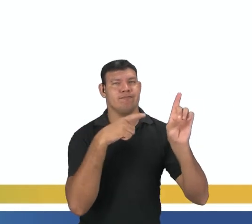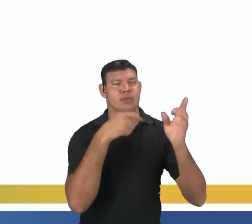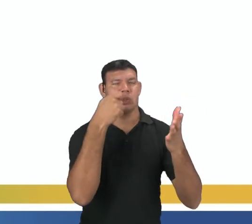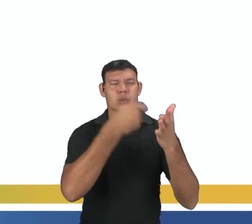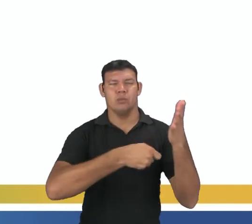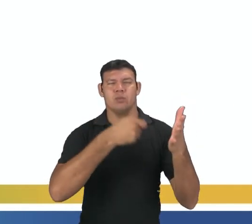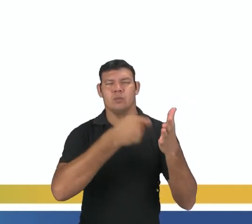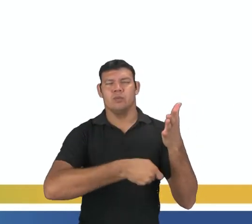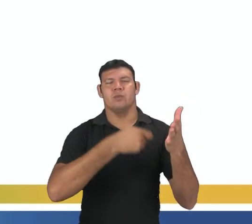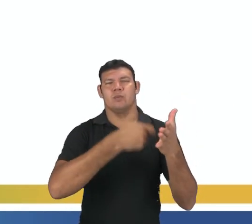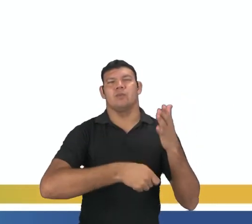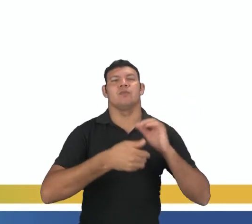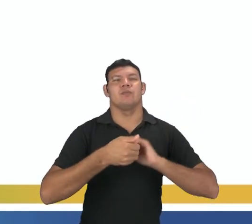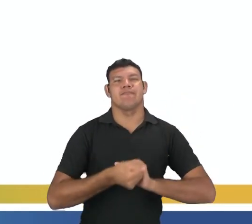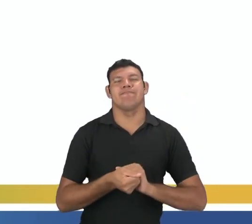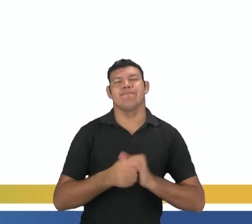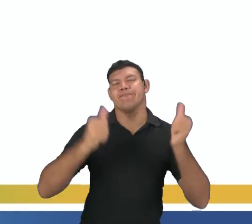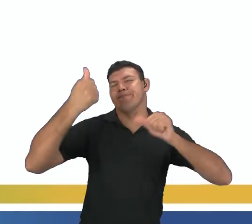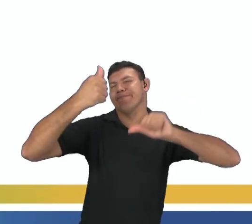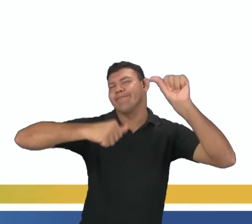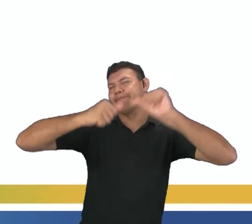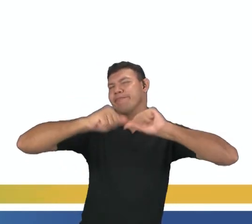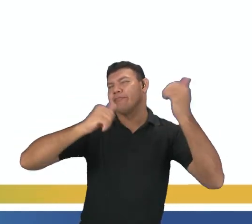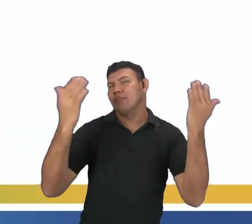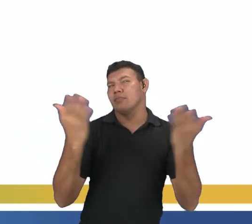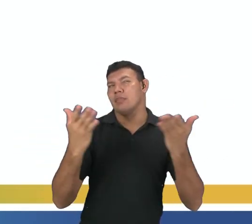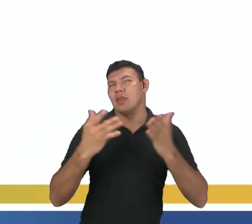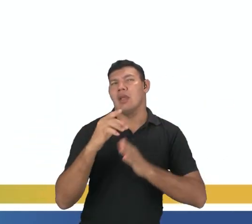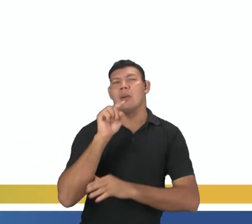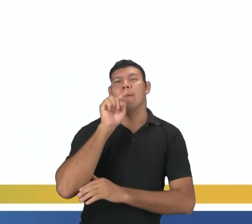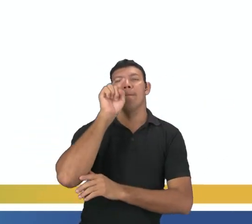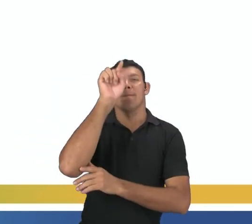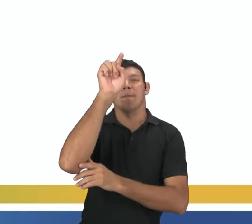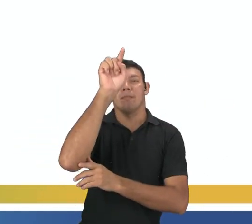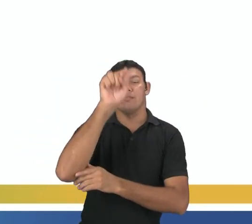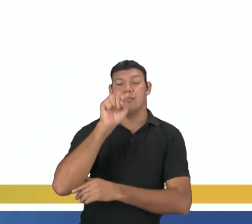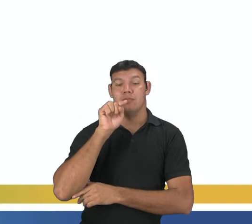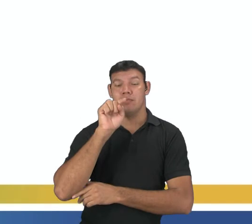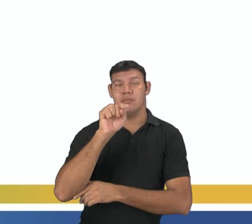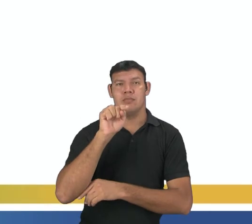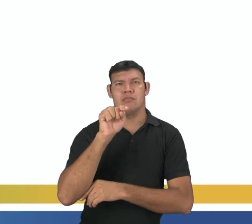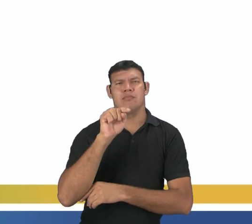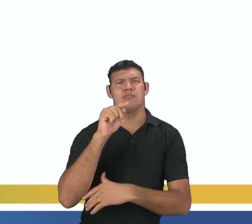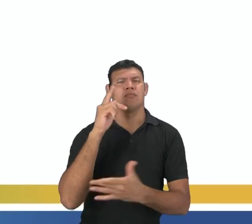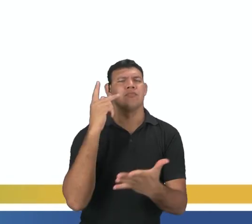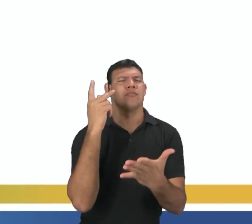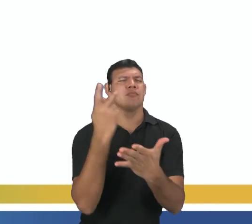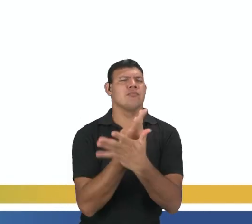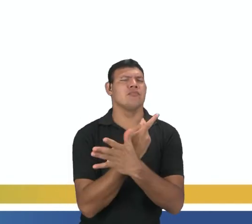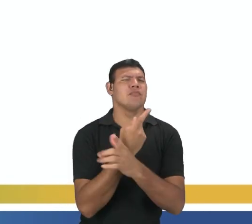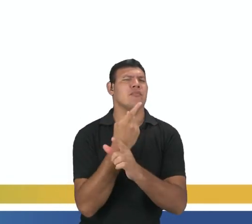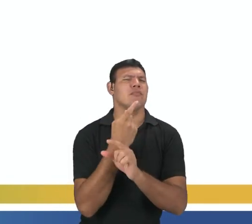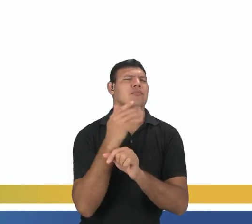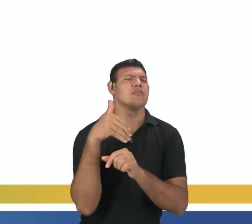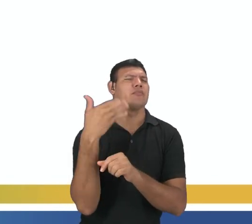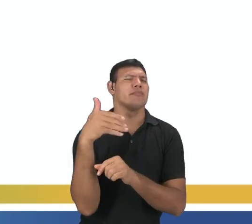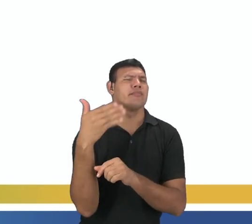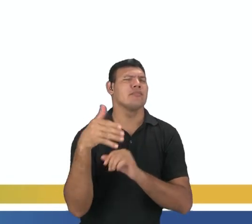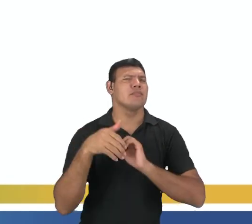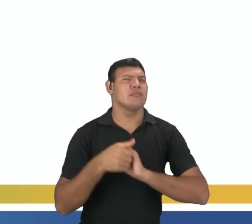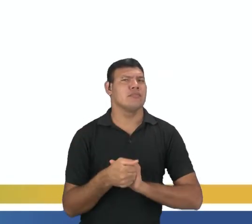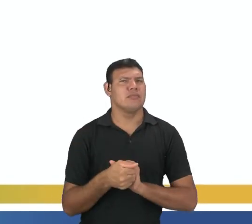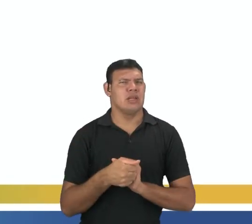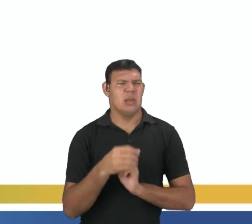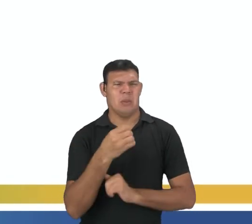reforçar uma situação. Vamos analisar. O sinal de exclamação, ele ocorre todas as vezes que o autor quer